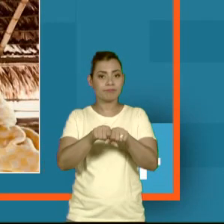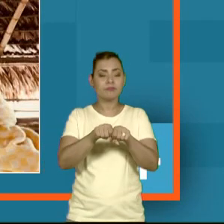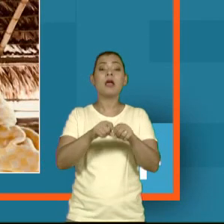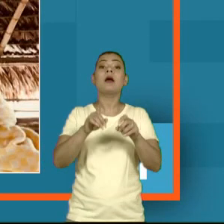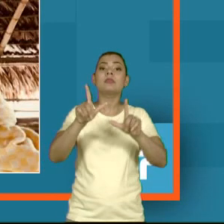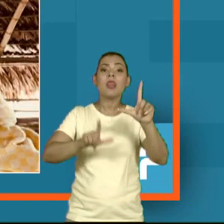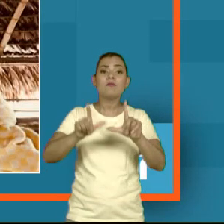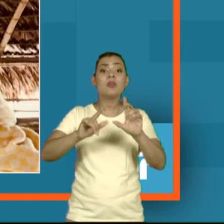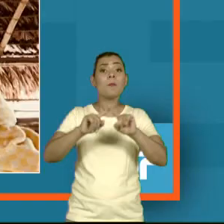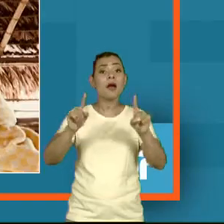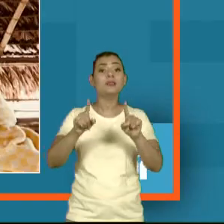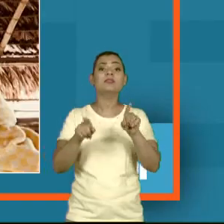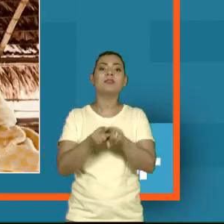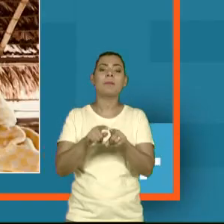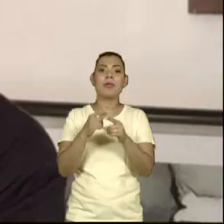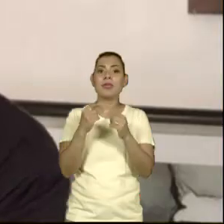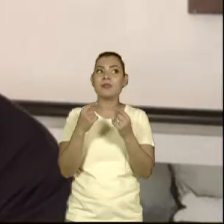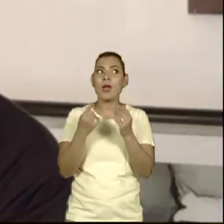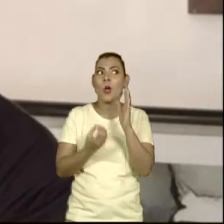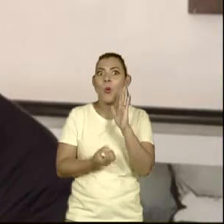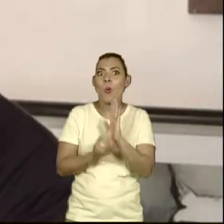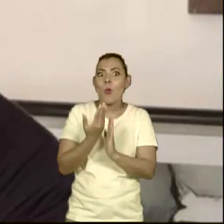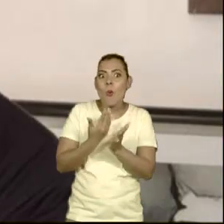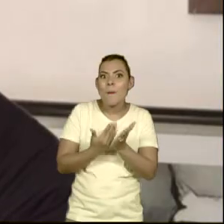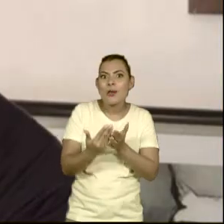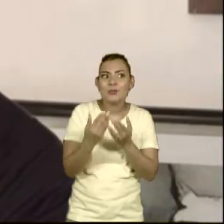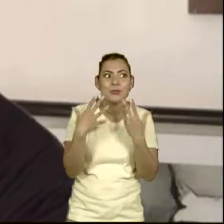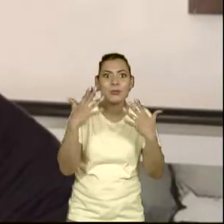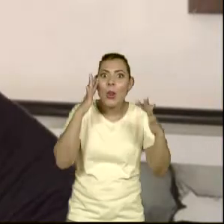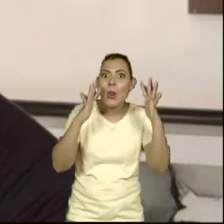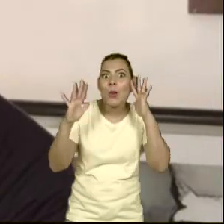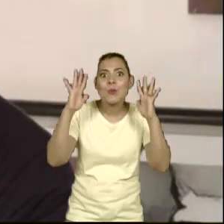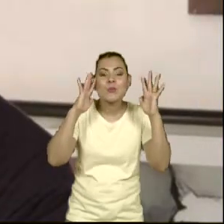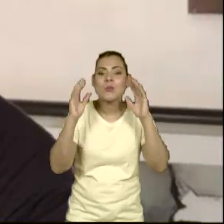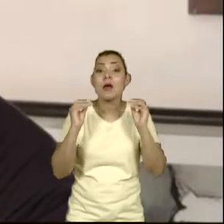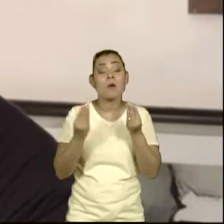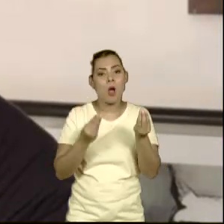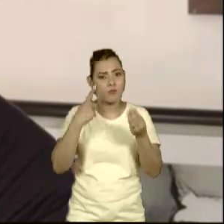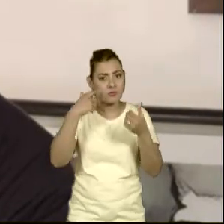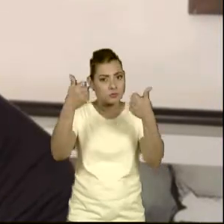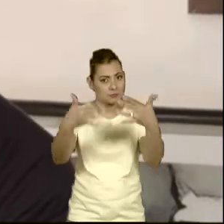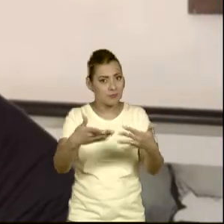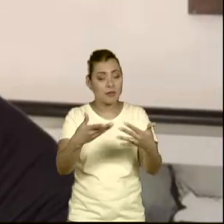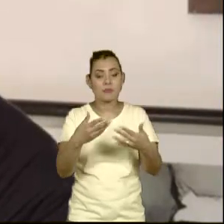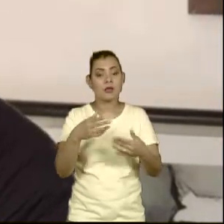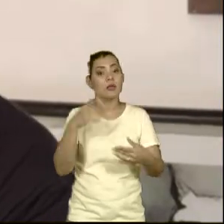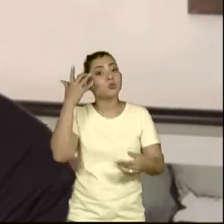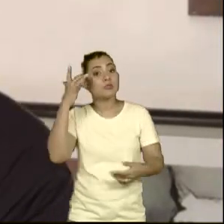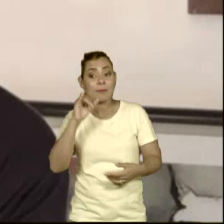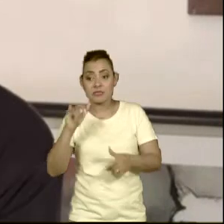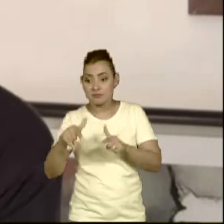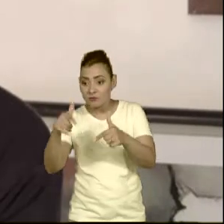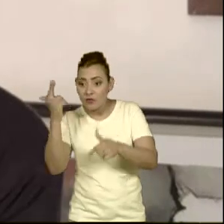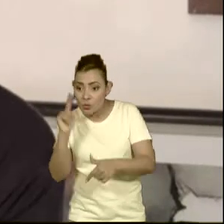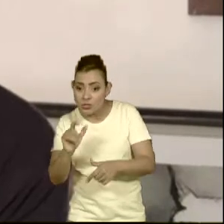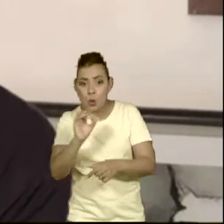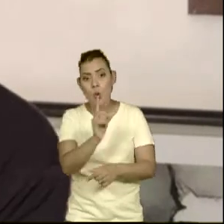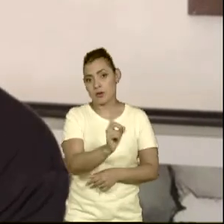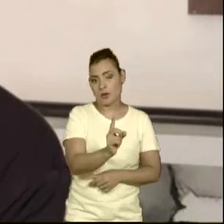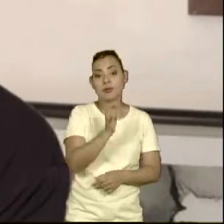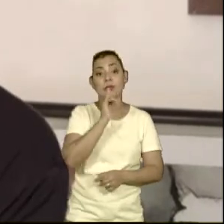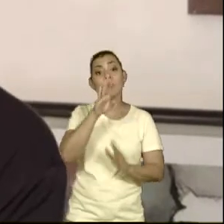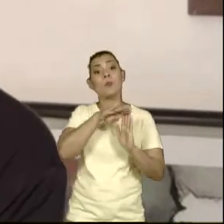nasceu também ambicioso. Olha o que eu digo para vocês da ambição, se a gente vai conseguir executar ou não, a gente nunca sabe. Ele é um programa,